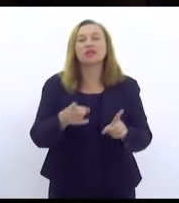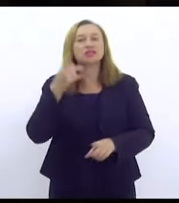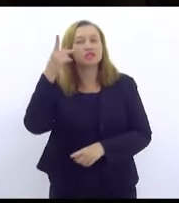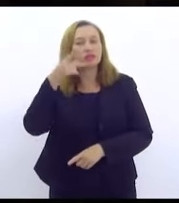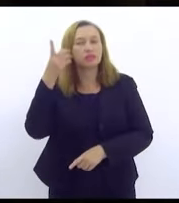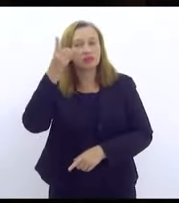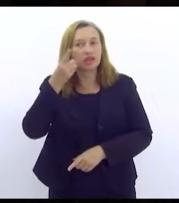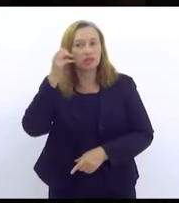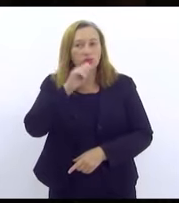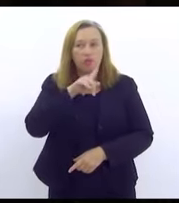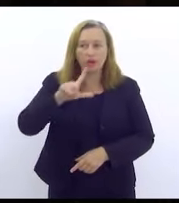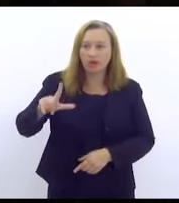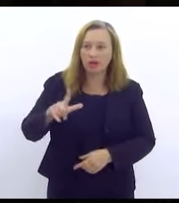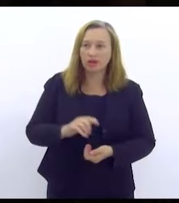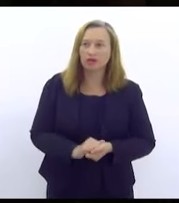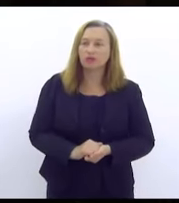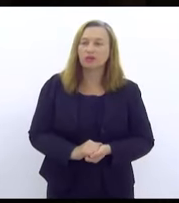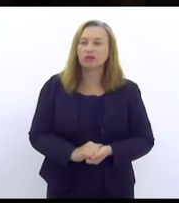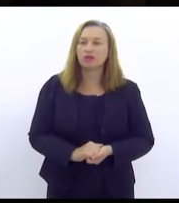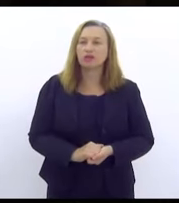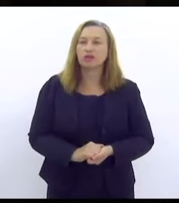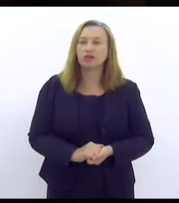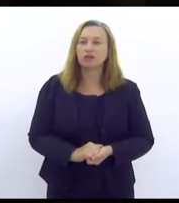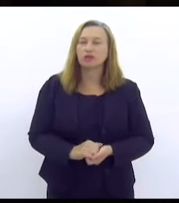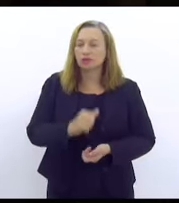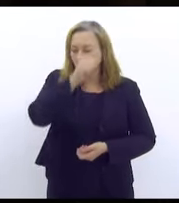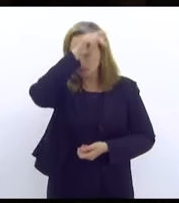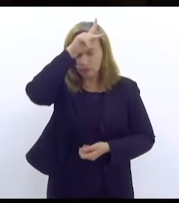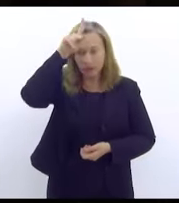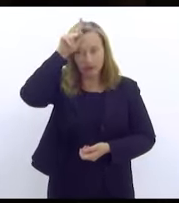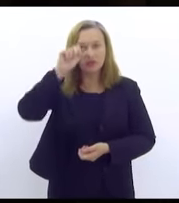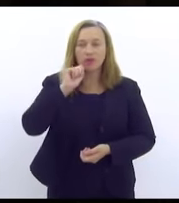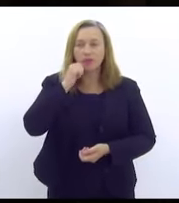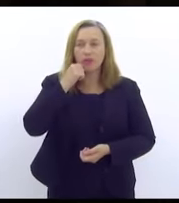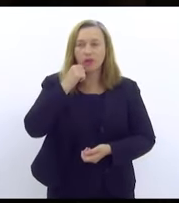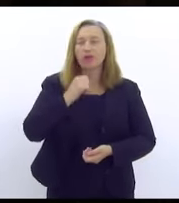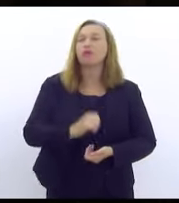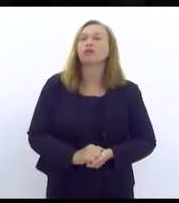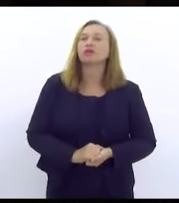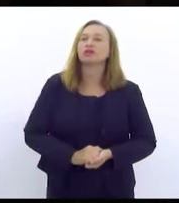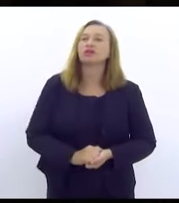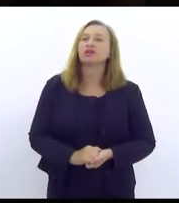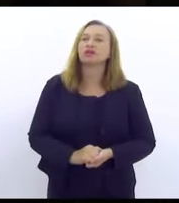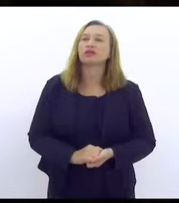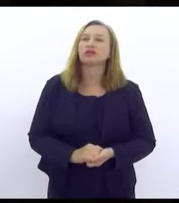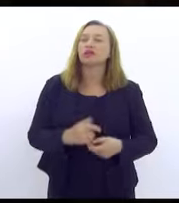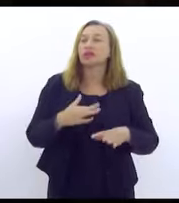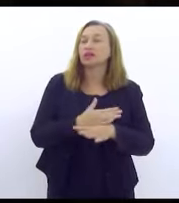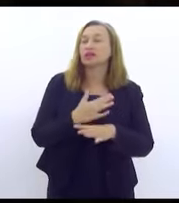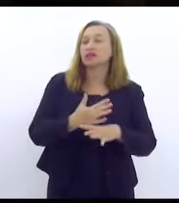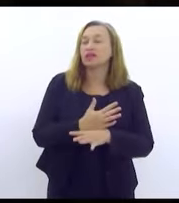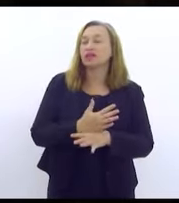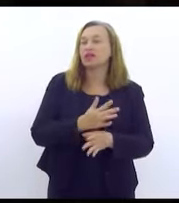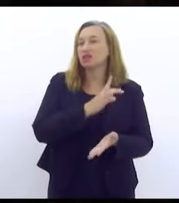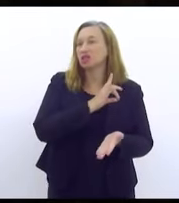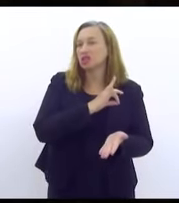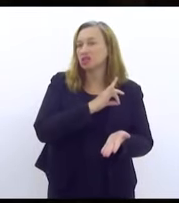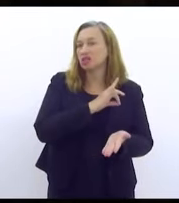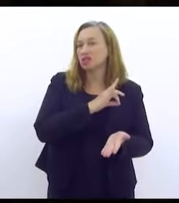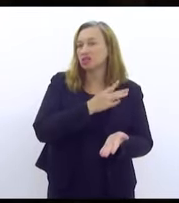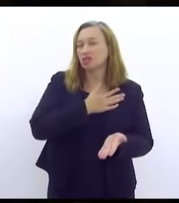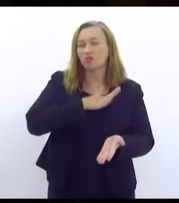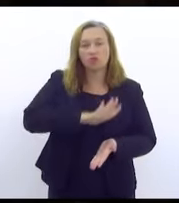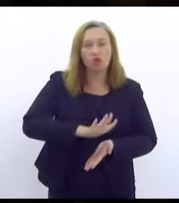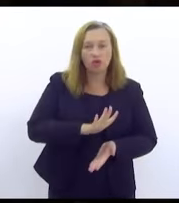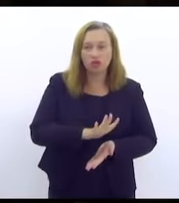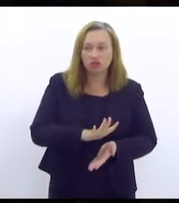Pobel, o desprefeito Eduardo Paes resolveu importar da cidade que ele tanto odeia, que ele tanto